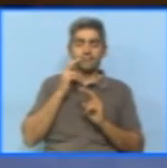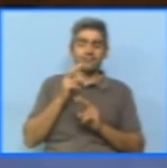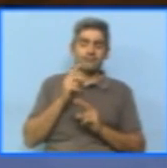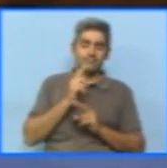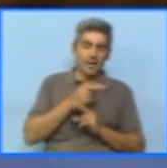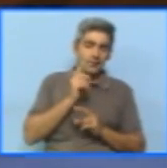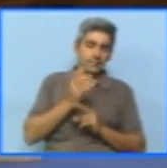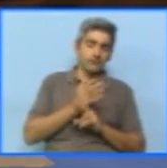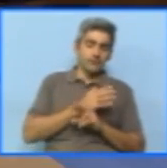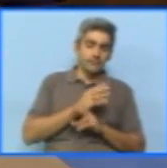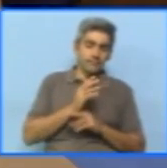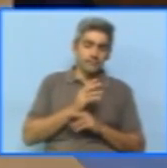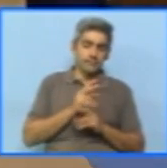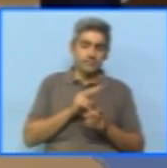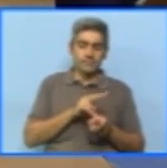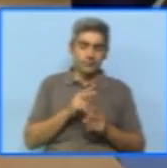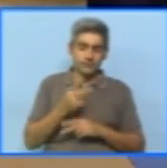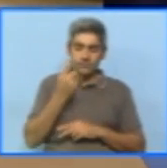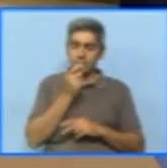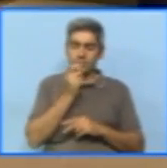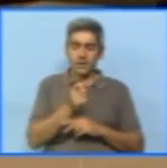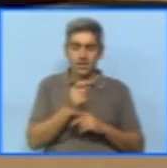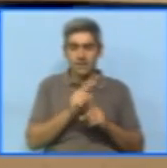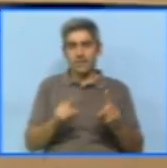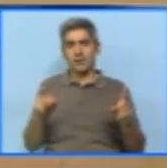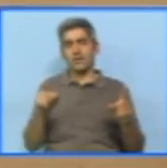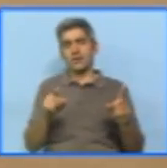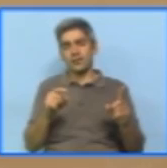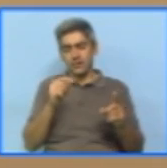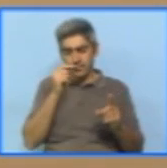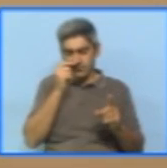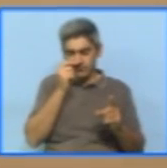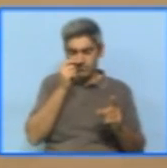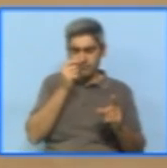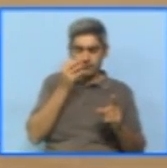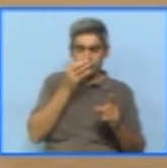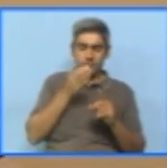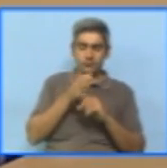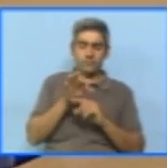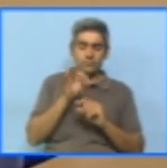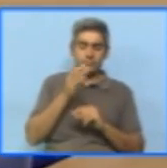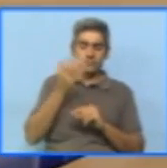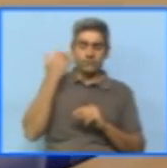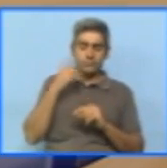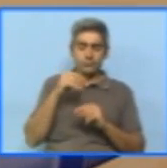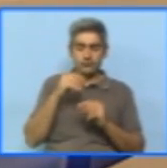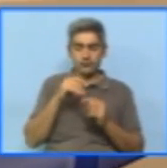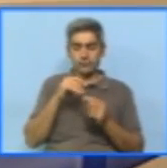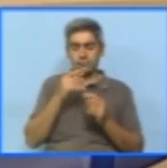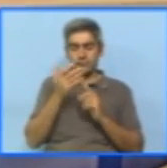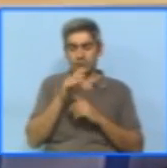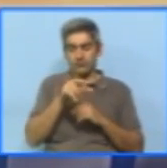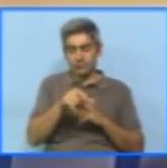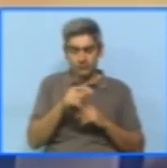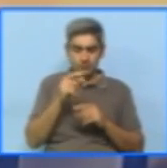conviria traduzir por uma palavra diferente daquela que foi escolhida para aquele caso.